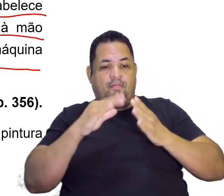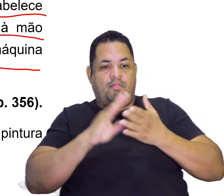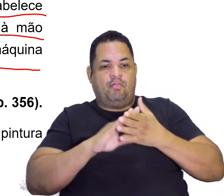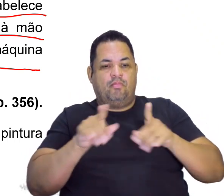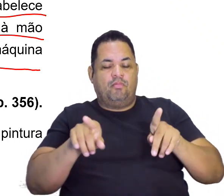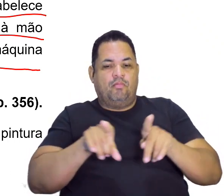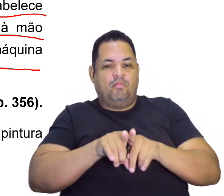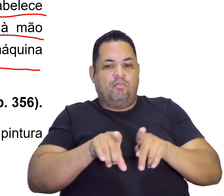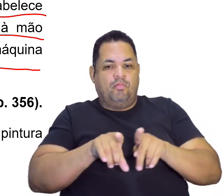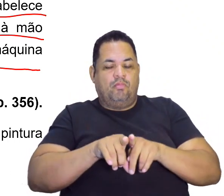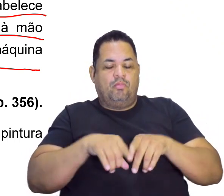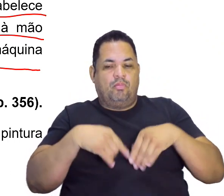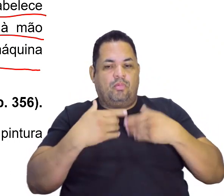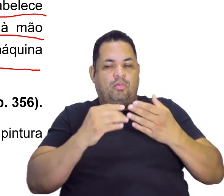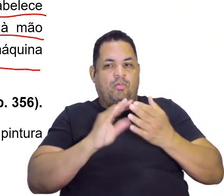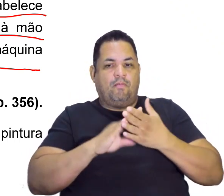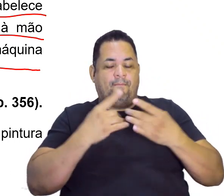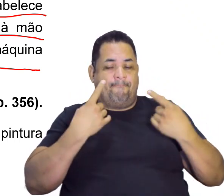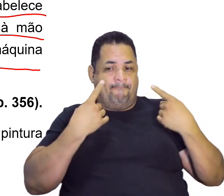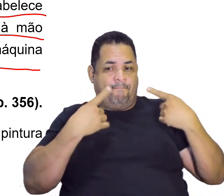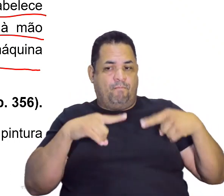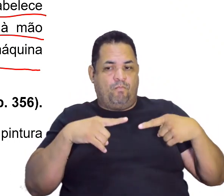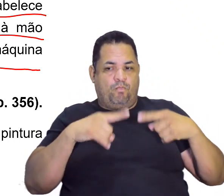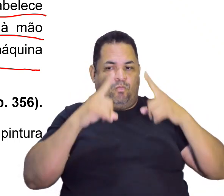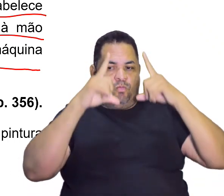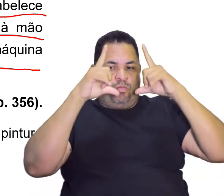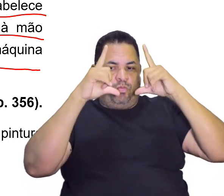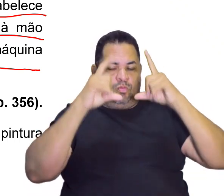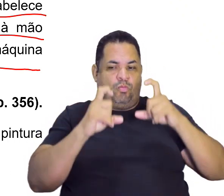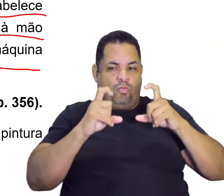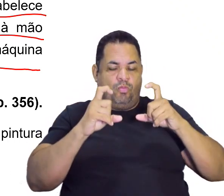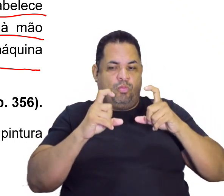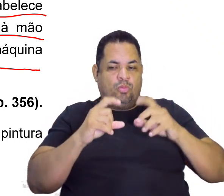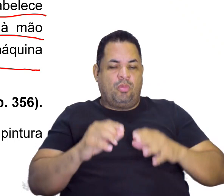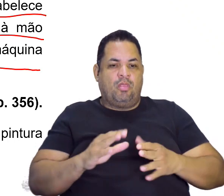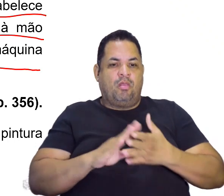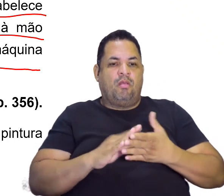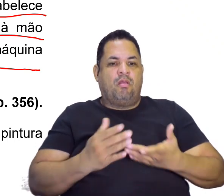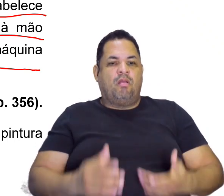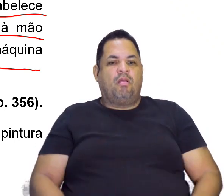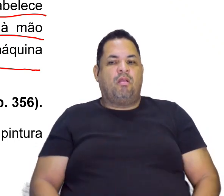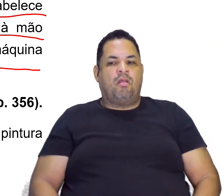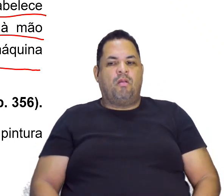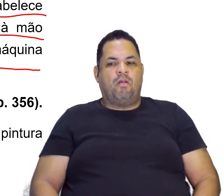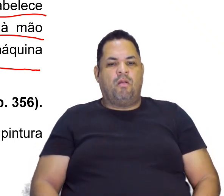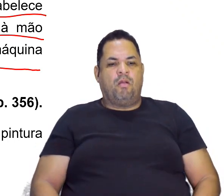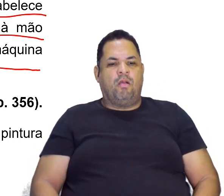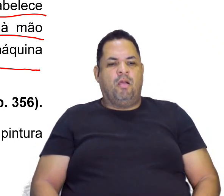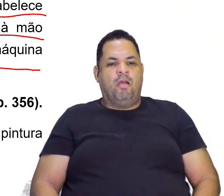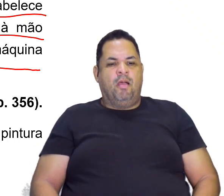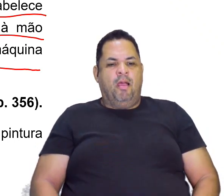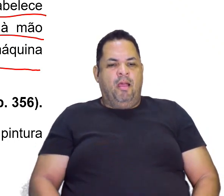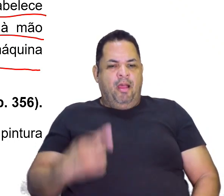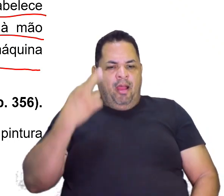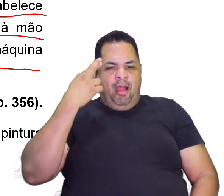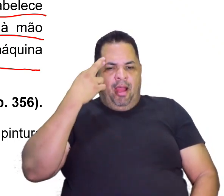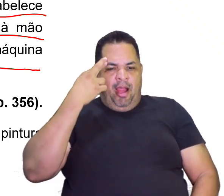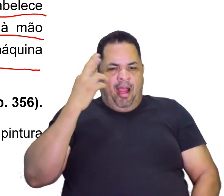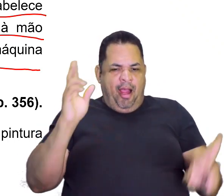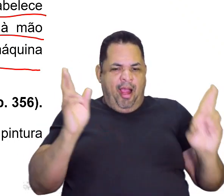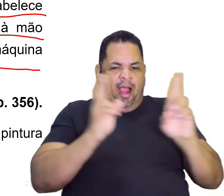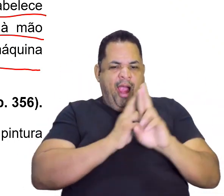realista aí, lutando contra a fotografia, perdia feio, né? Então, refletindo